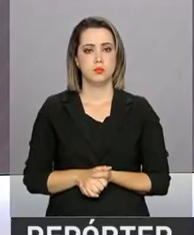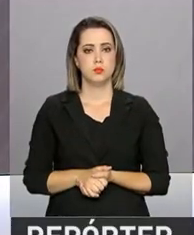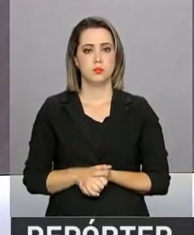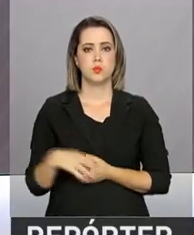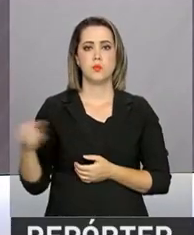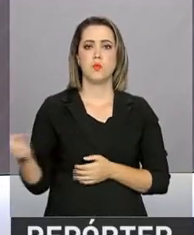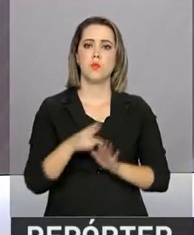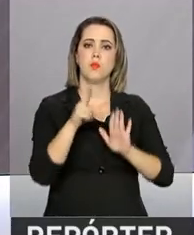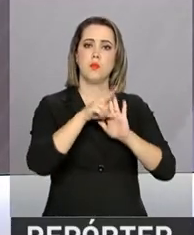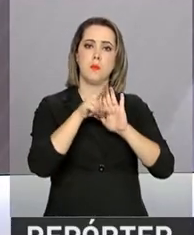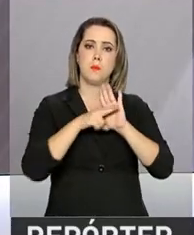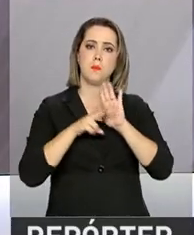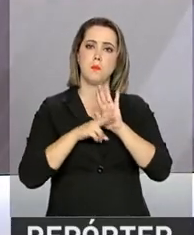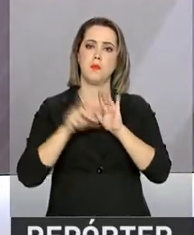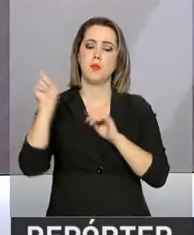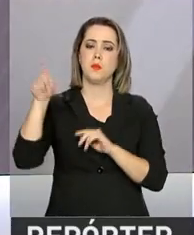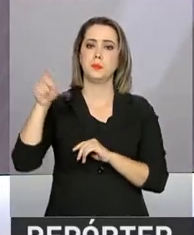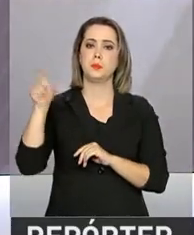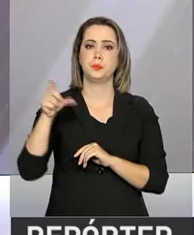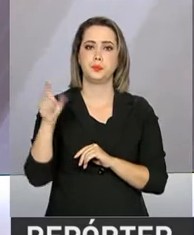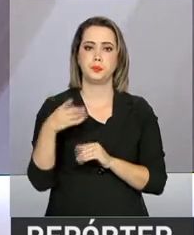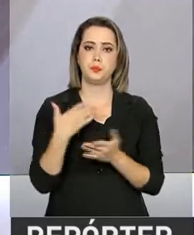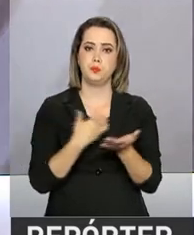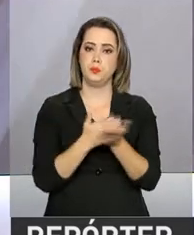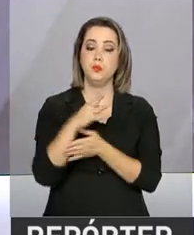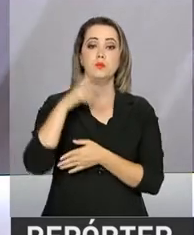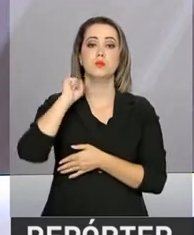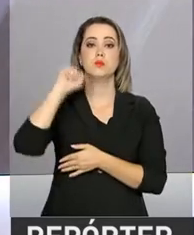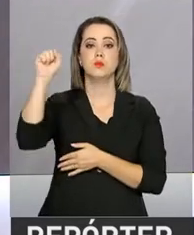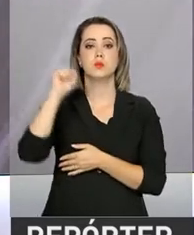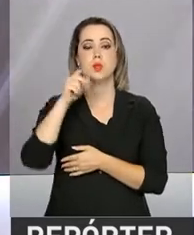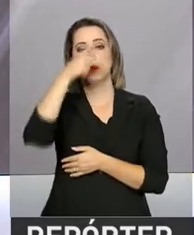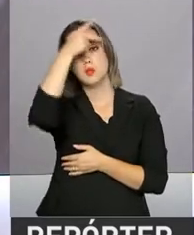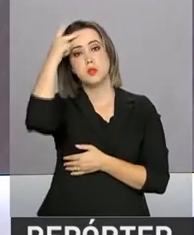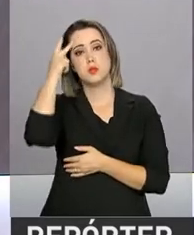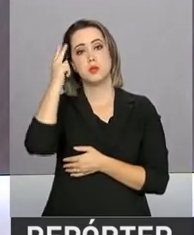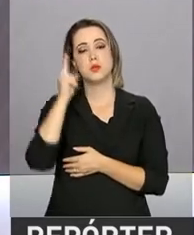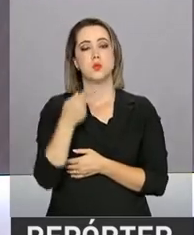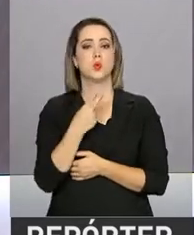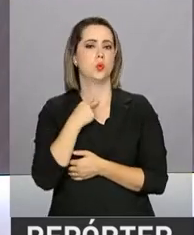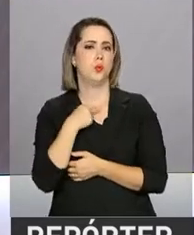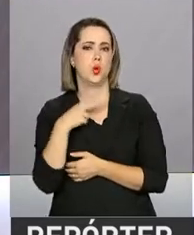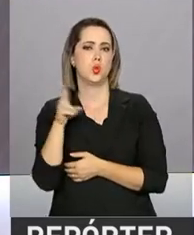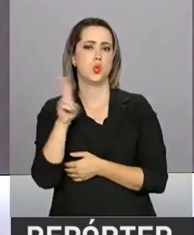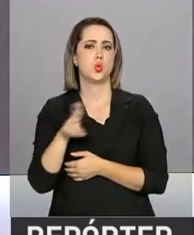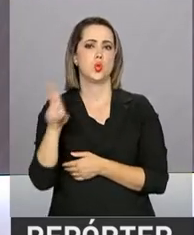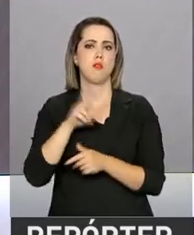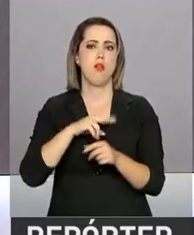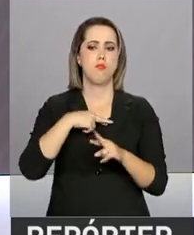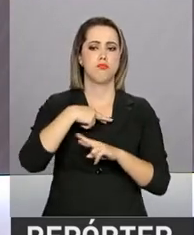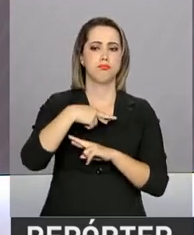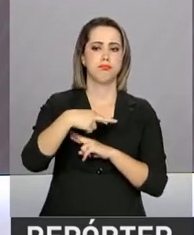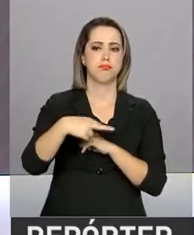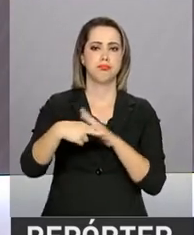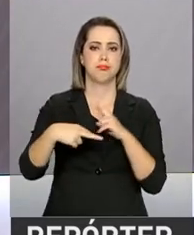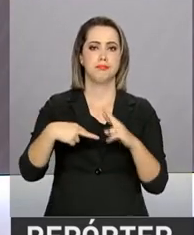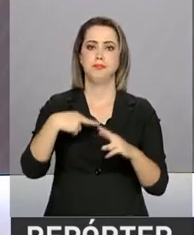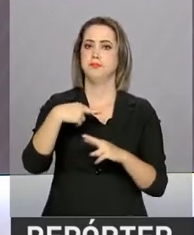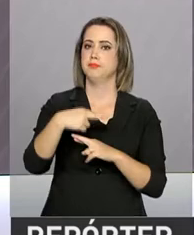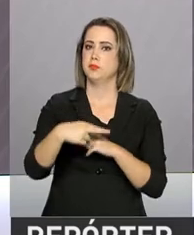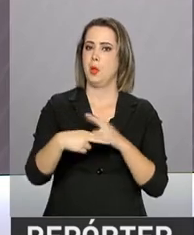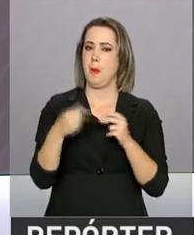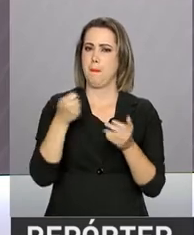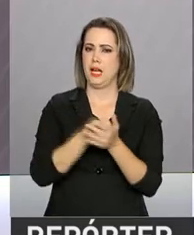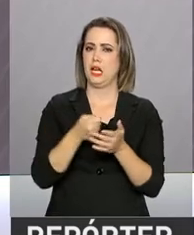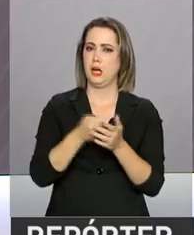novas regras para o cartão de crédito a partir de abril o consumidor não vai poder ficar no rotativo chamado pagamento mínimo